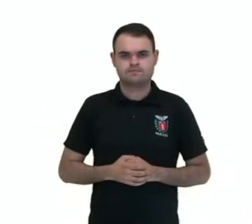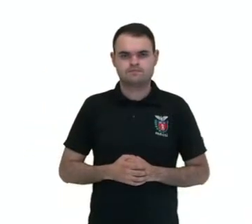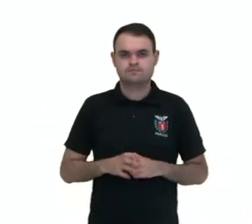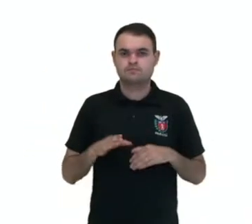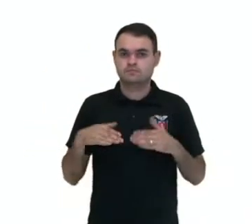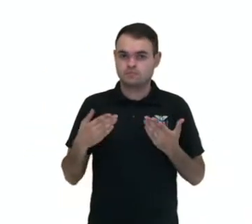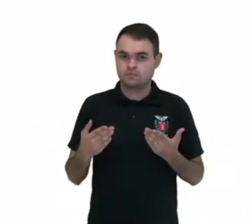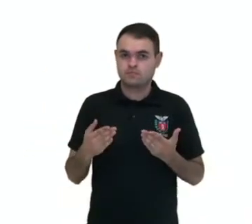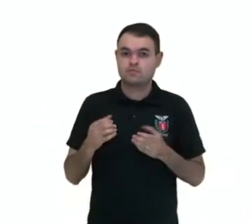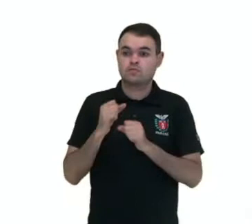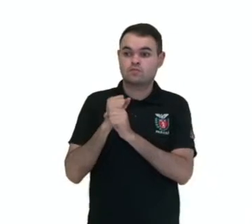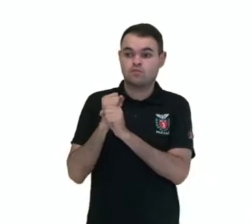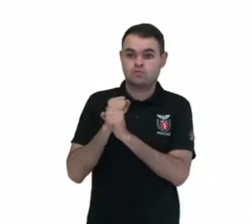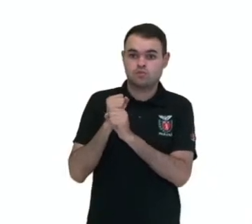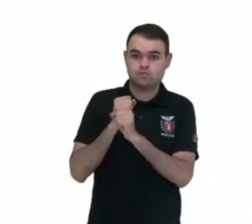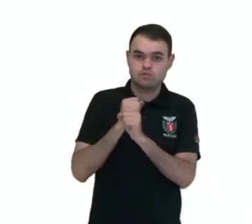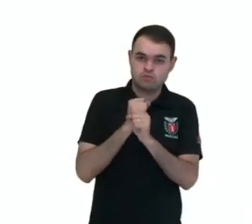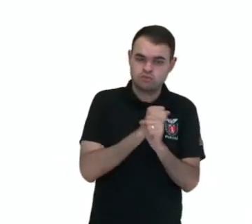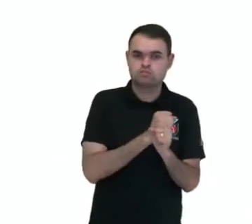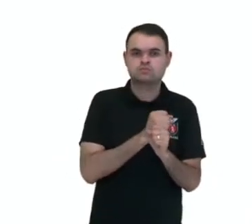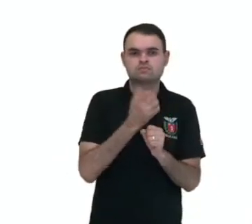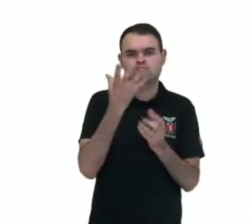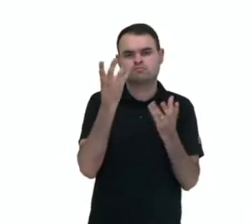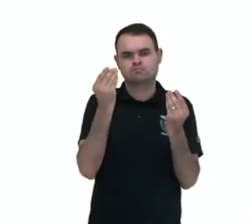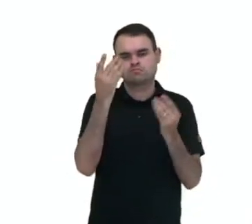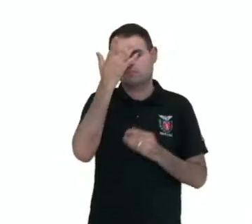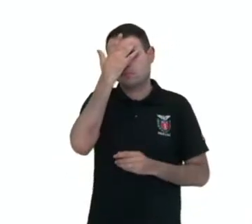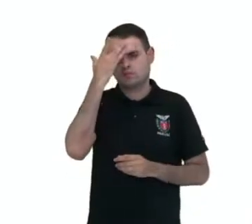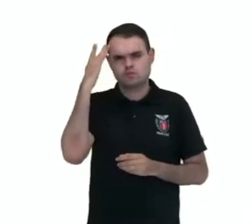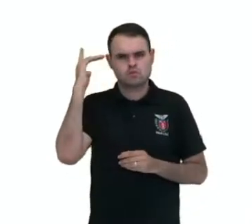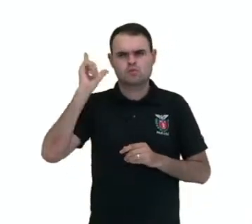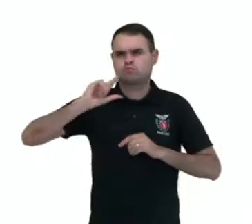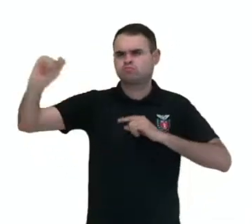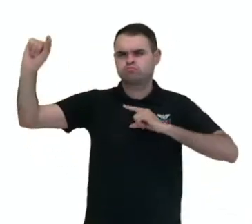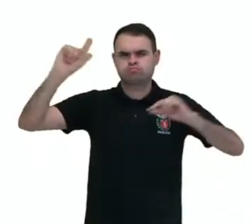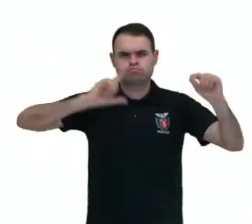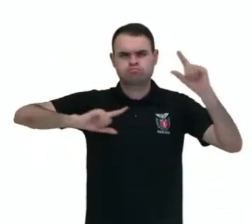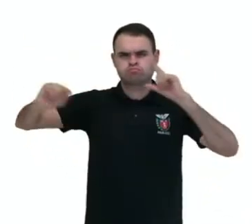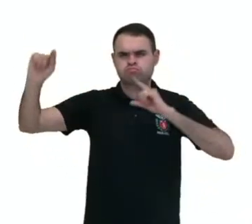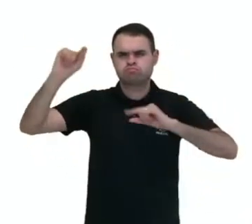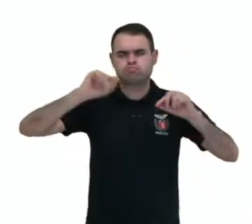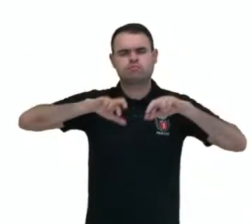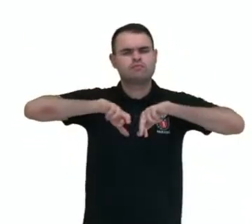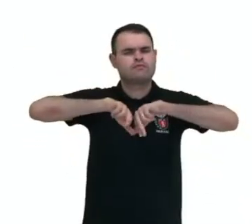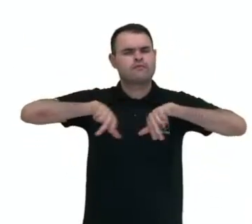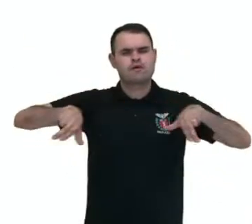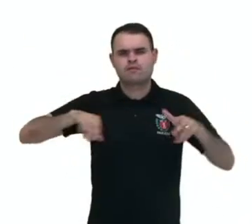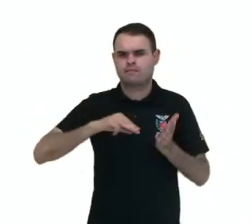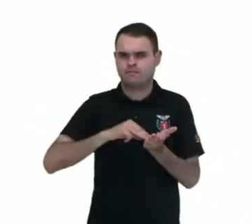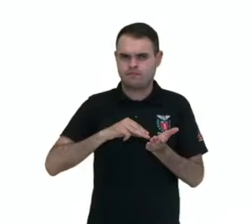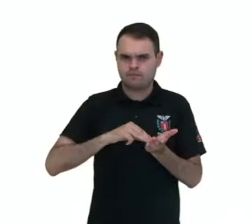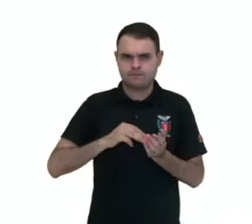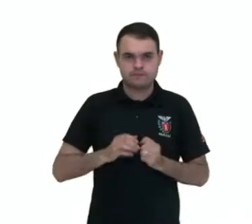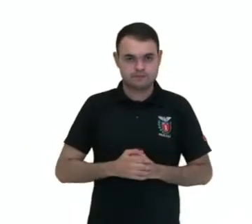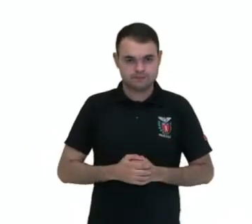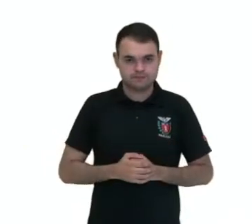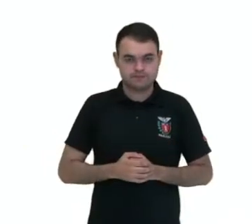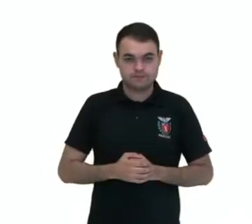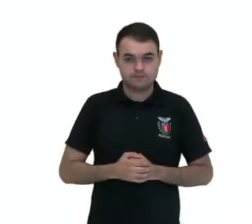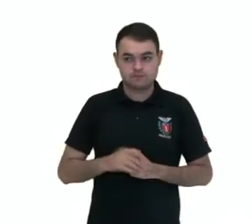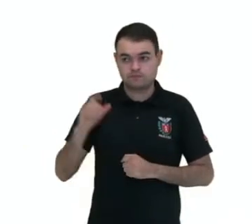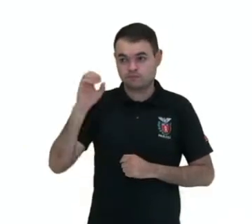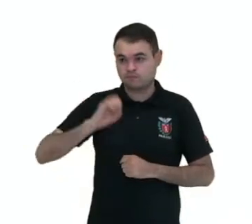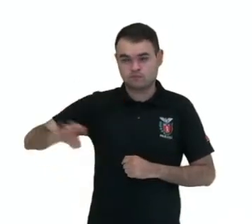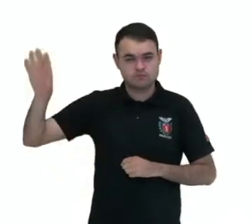os anos, muitas pessoas deixam suas cidades ou países de origem por diversas razões. Esses deslocamentos